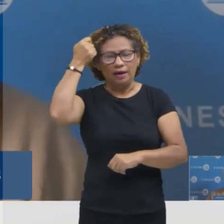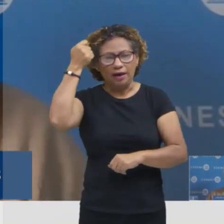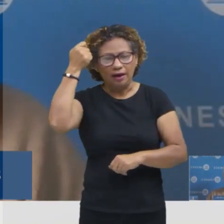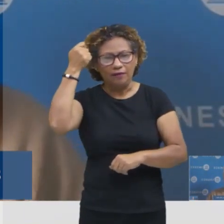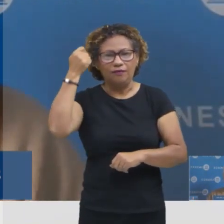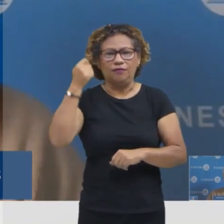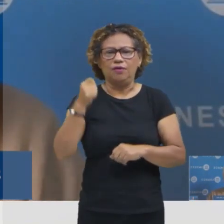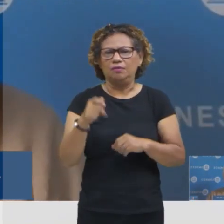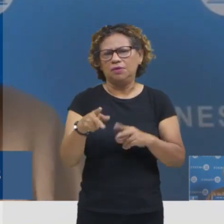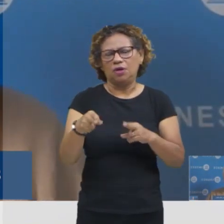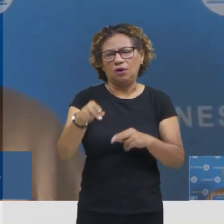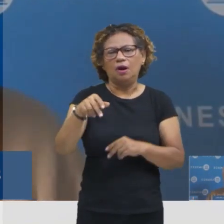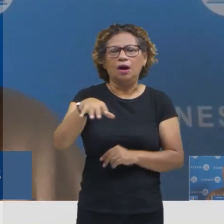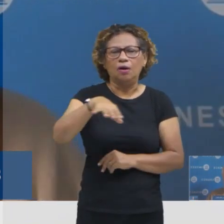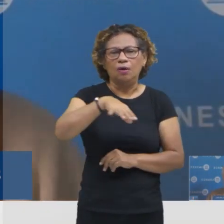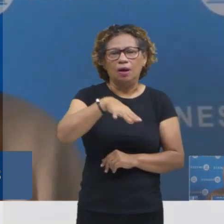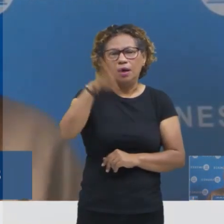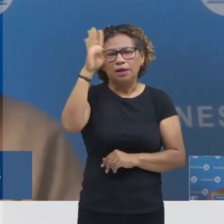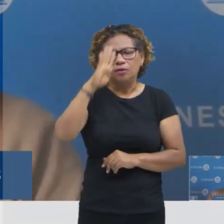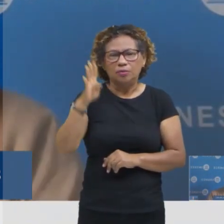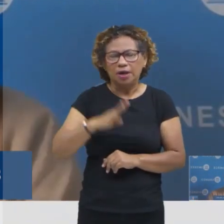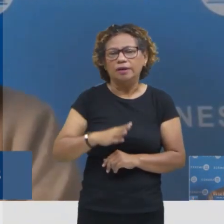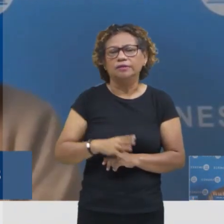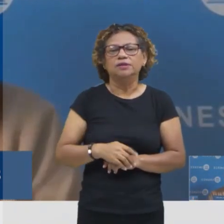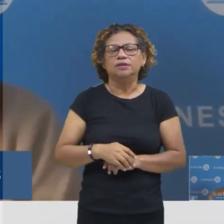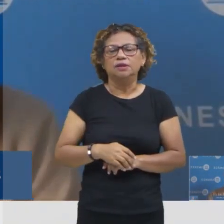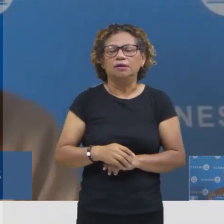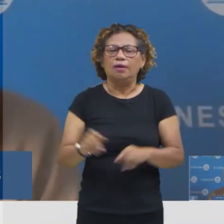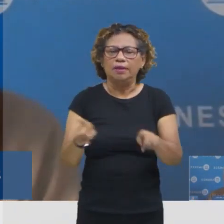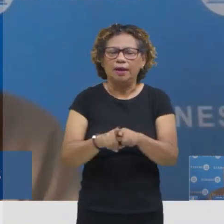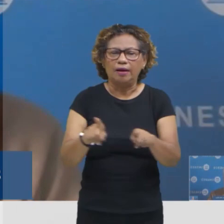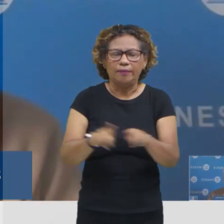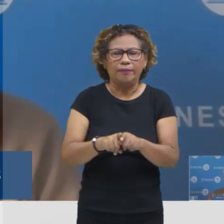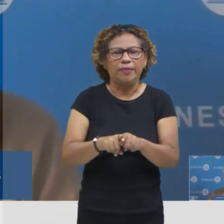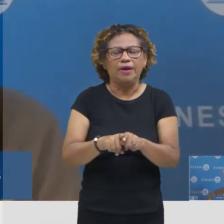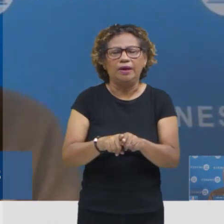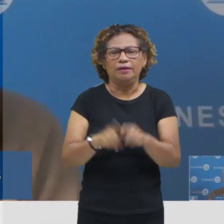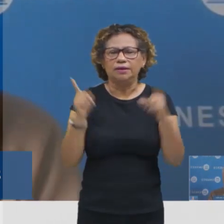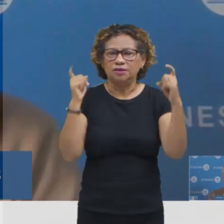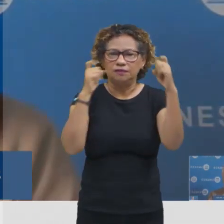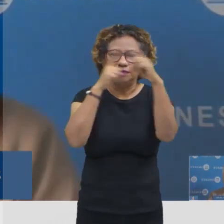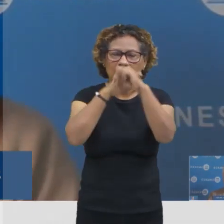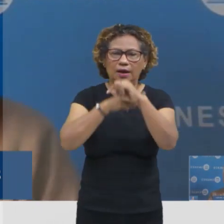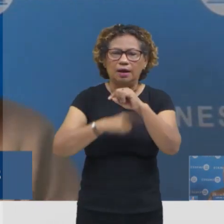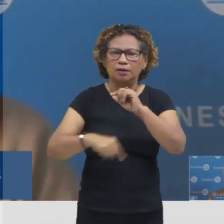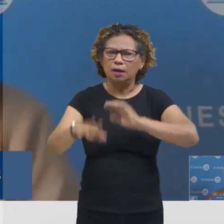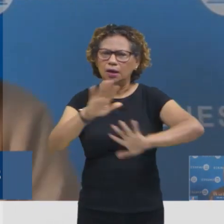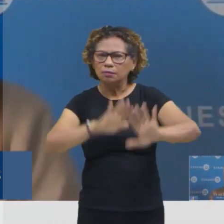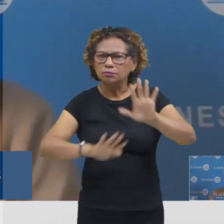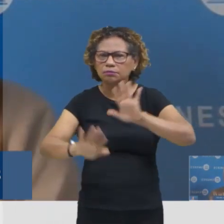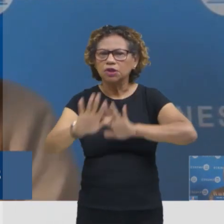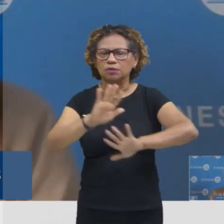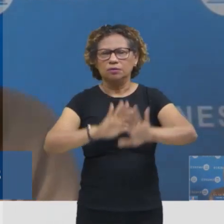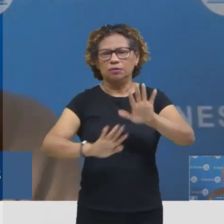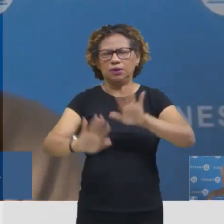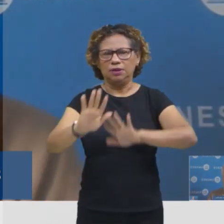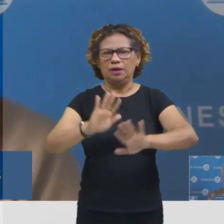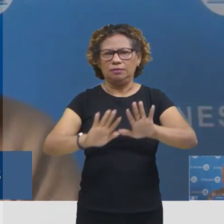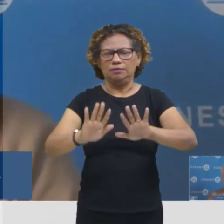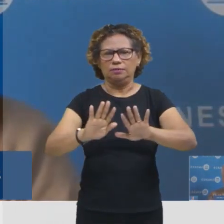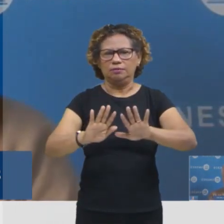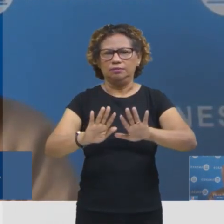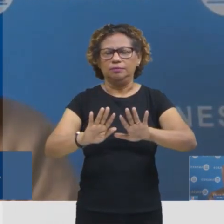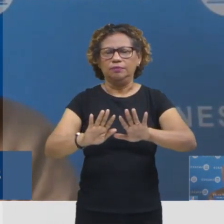no Brasil, a situação será ainda mais grave. E, portanto, temos que ter muito cuidado muito cuidado. Deve ser o nosso